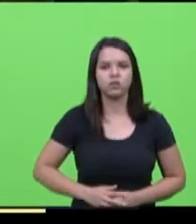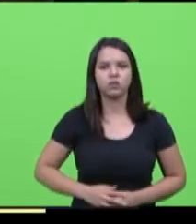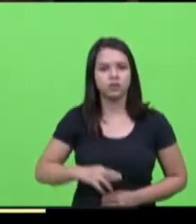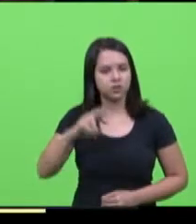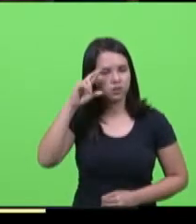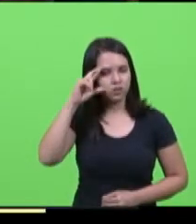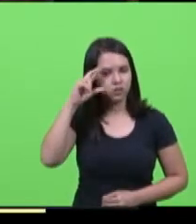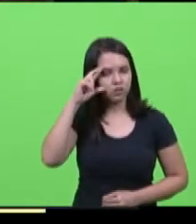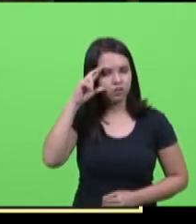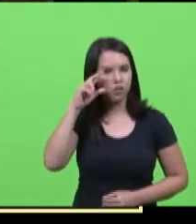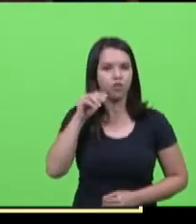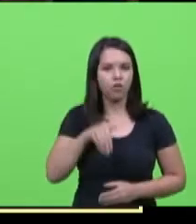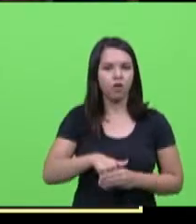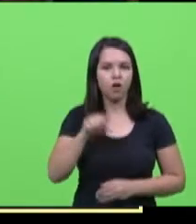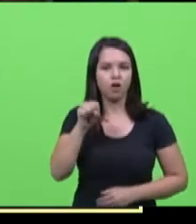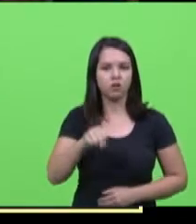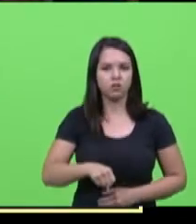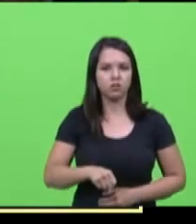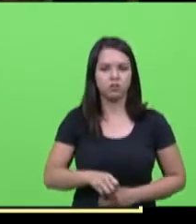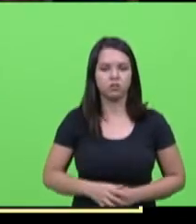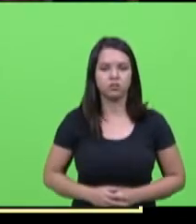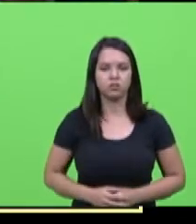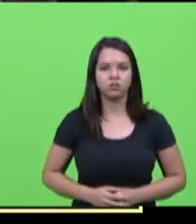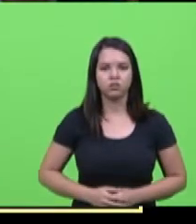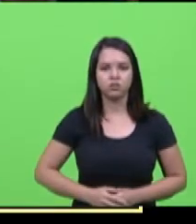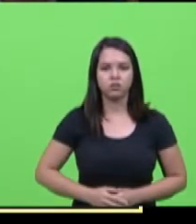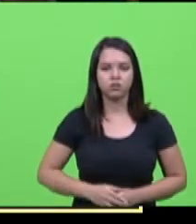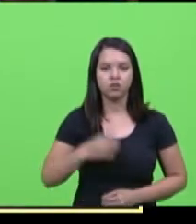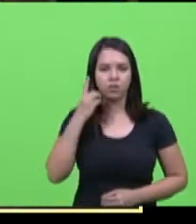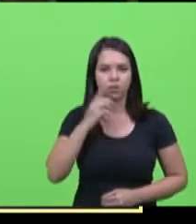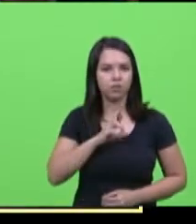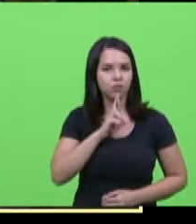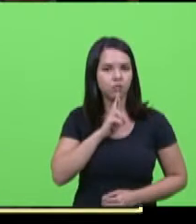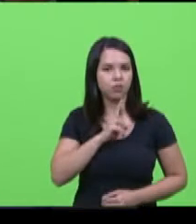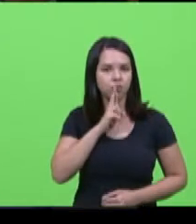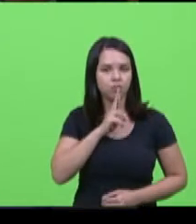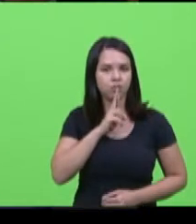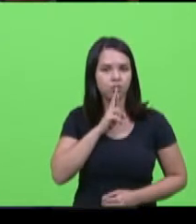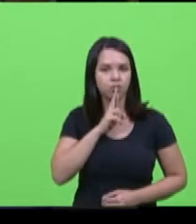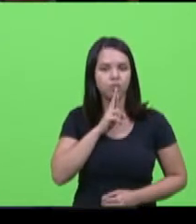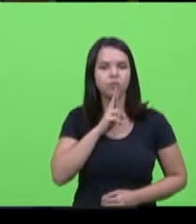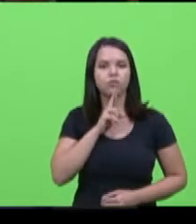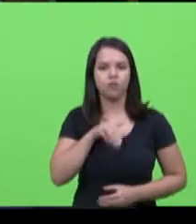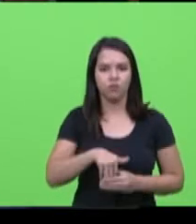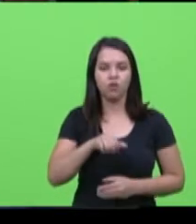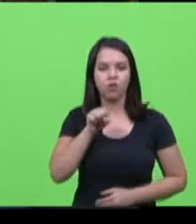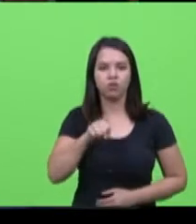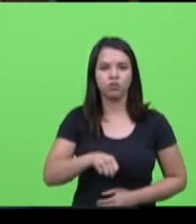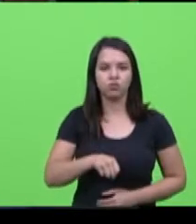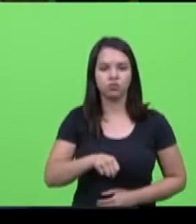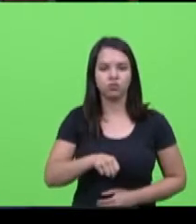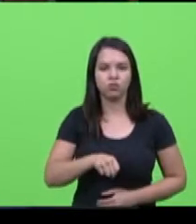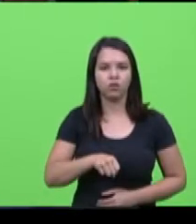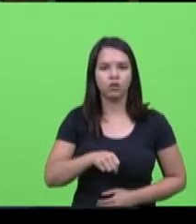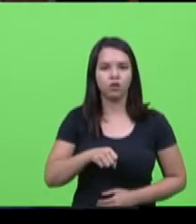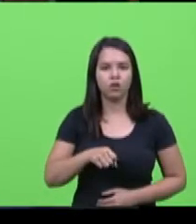Voto sim, senhor presidente. Deputado Rodrigo Minotto. Voto sim, senhor presidente. Deputado Romildo